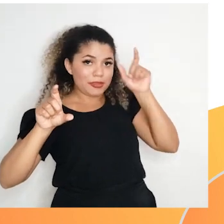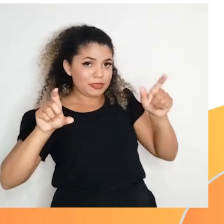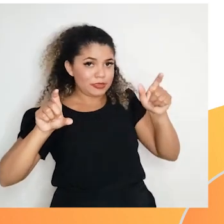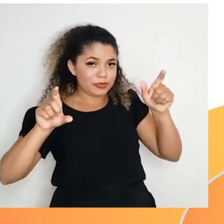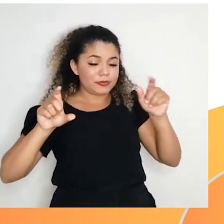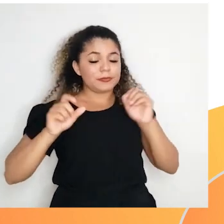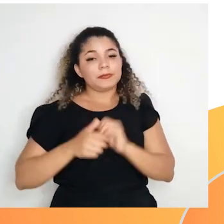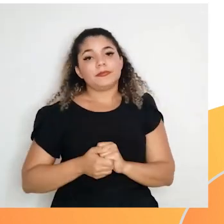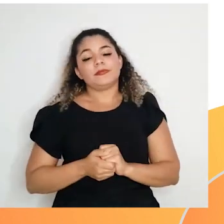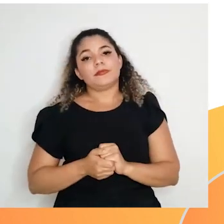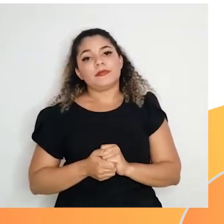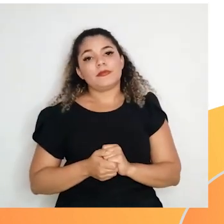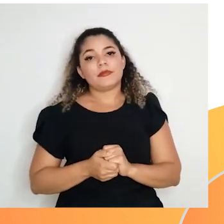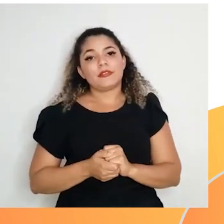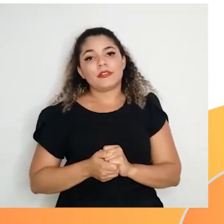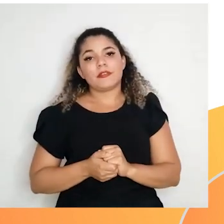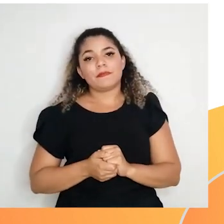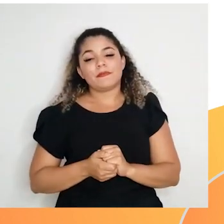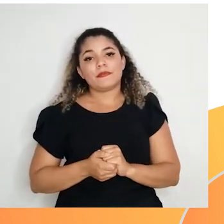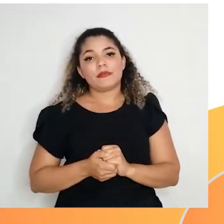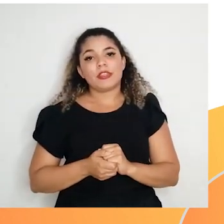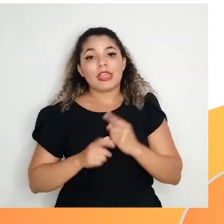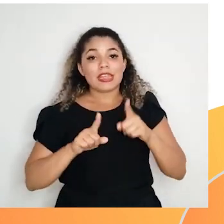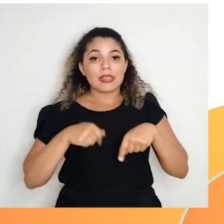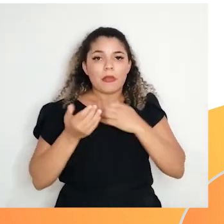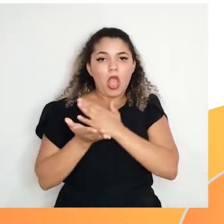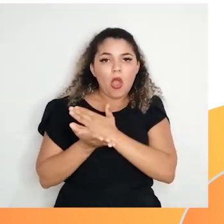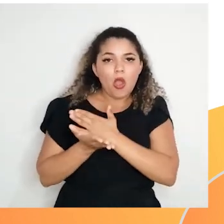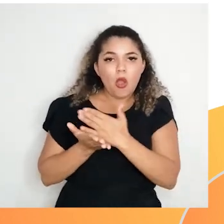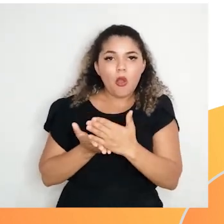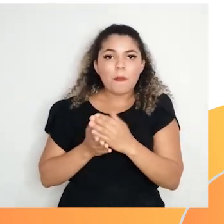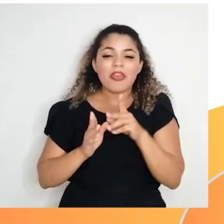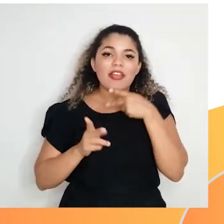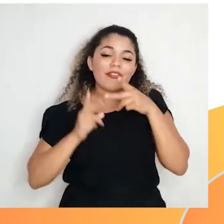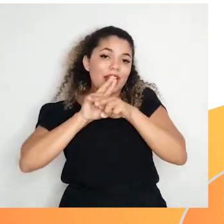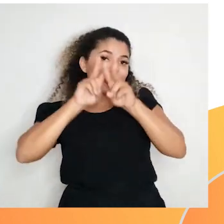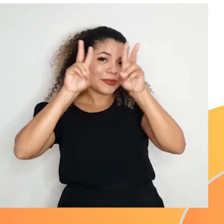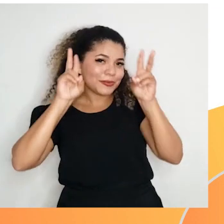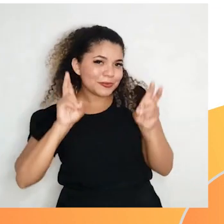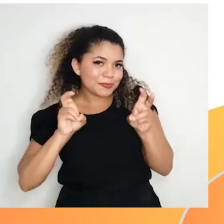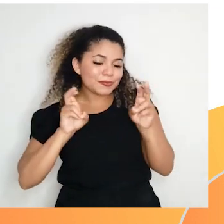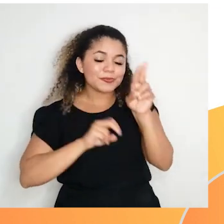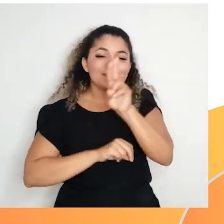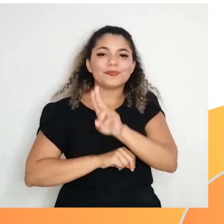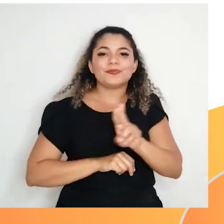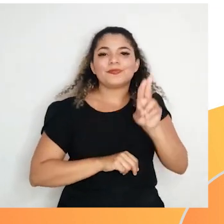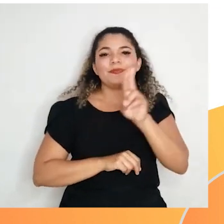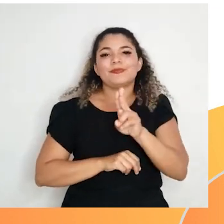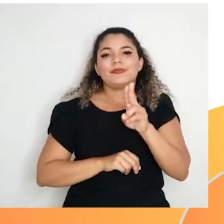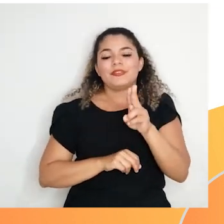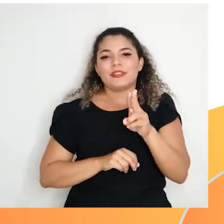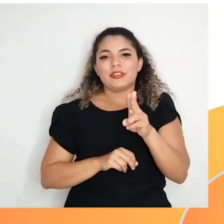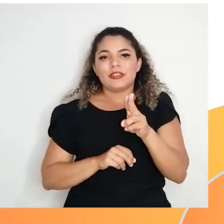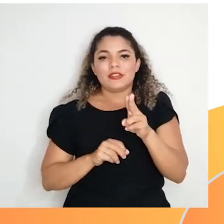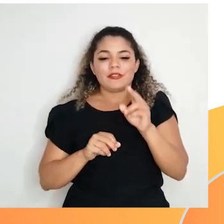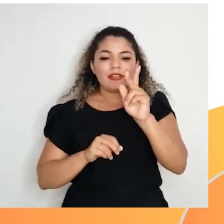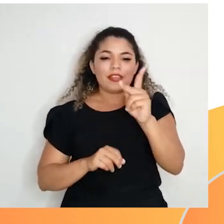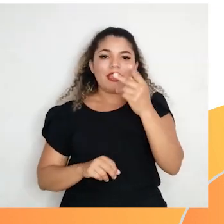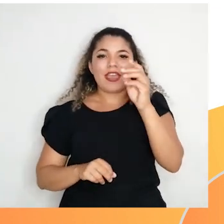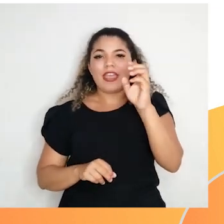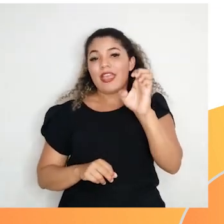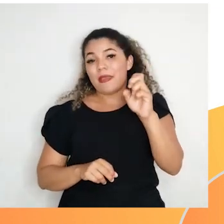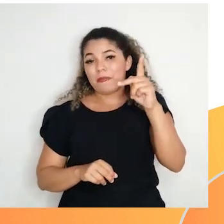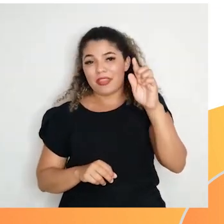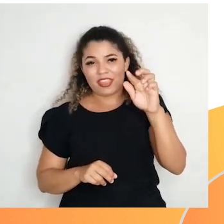da citação e ele introduz o assunto através daquela